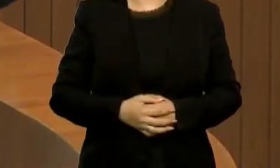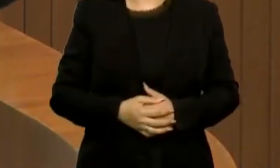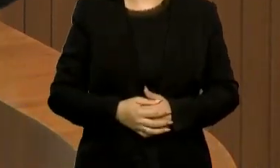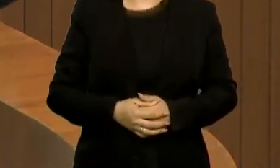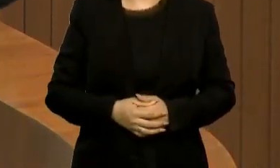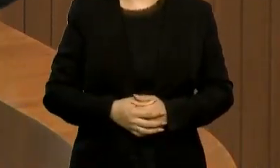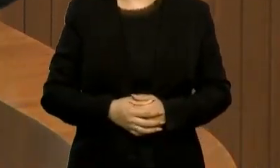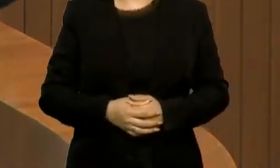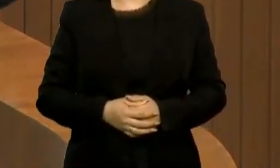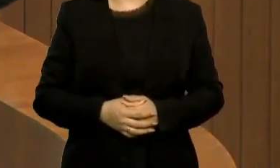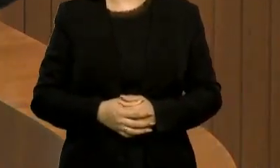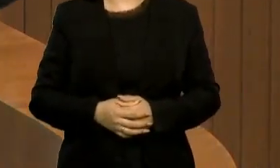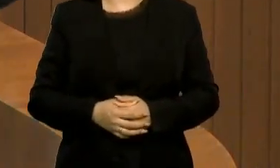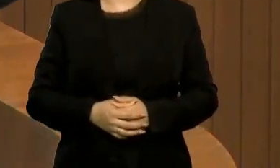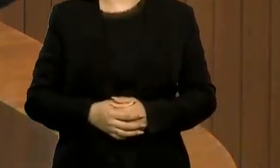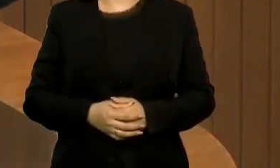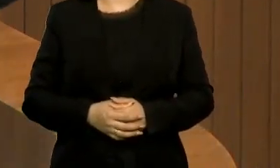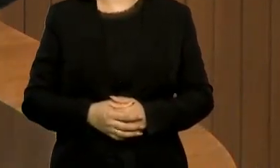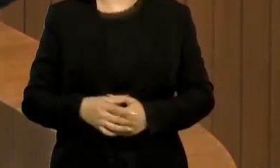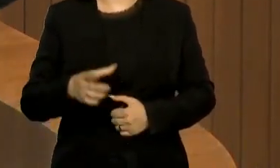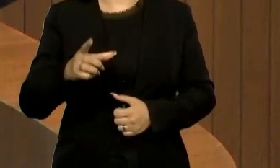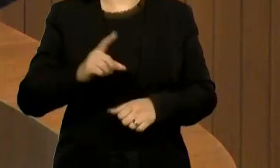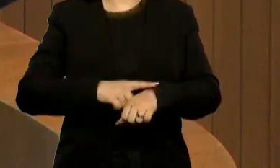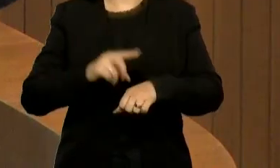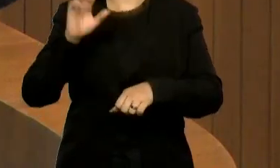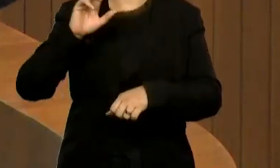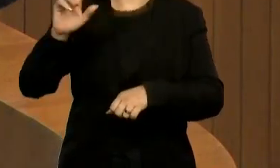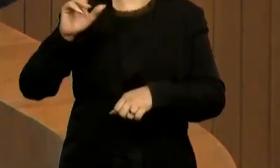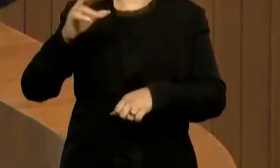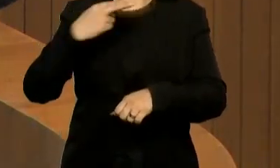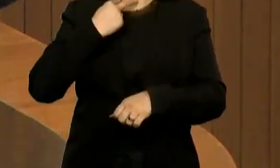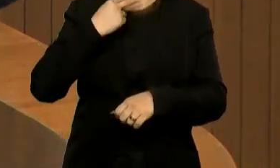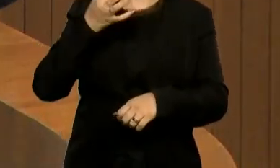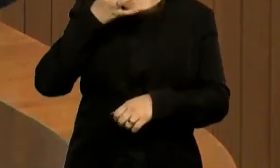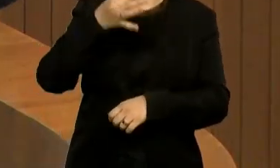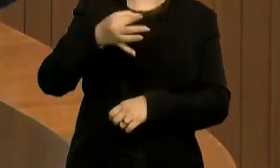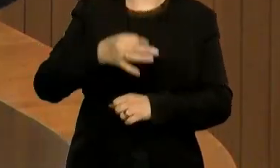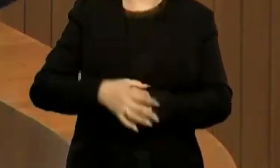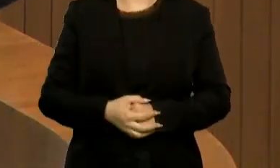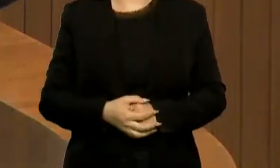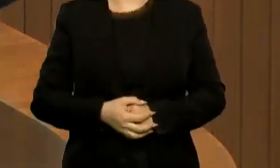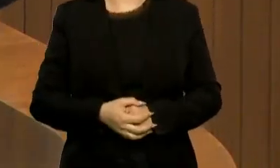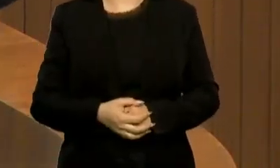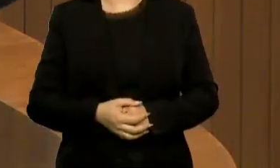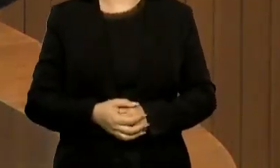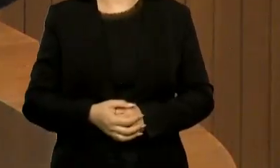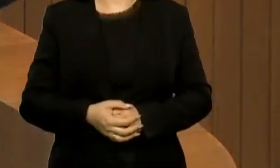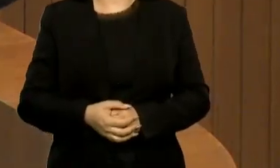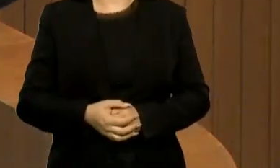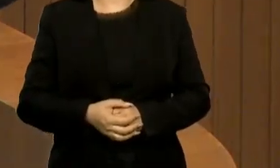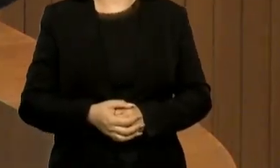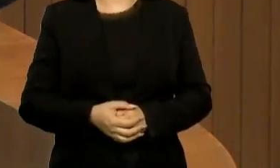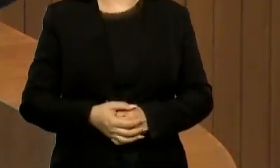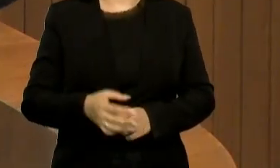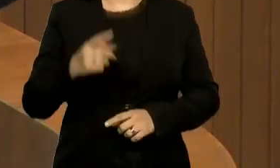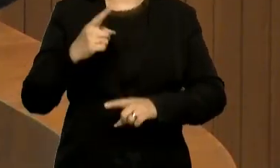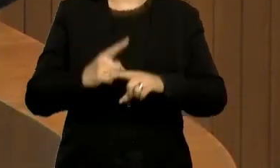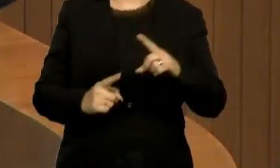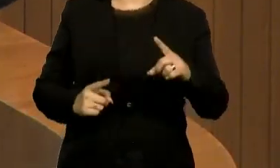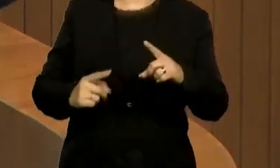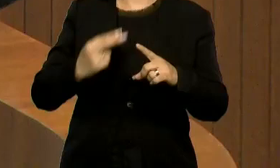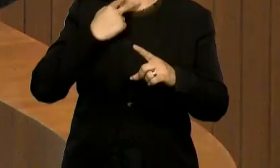acho que eu não posso ter a parte. Tenta a liderança, Perfeito. Não pode. Queria lhe dar, mas o Braulio ali não deixou,